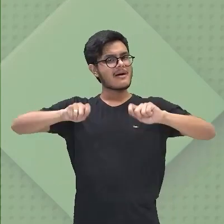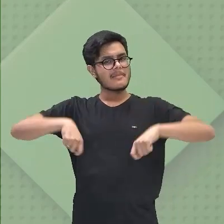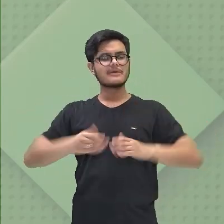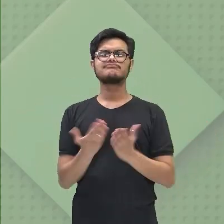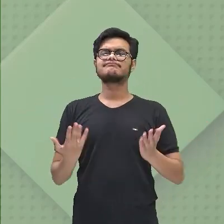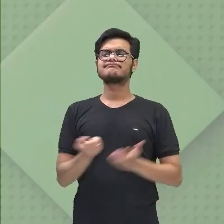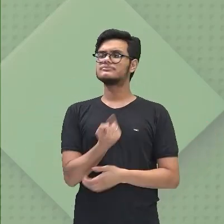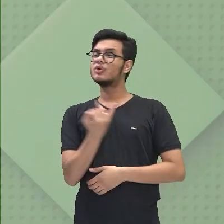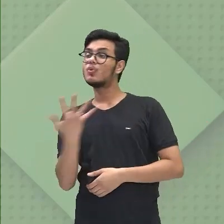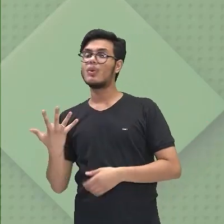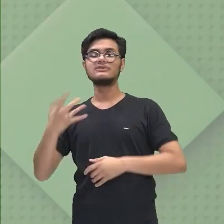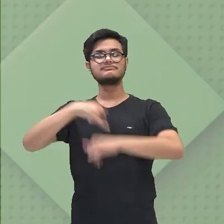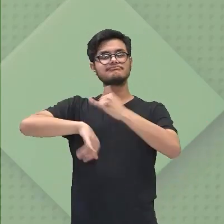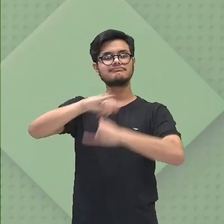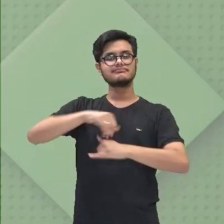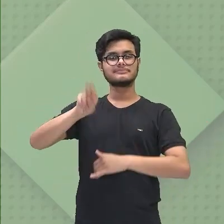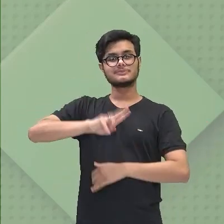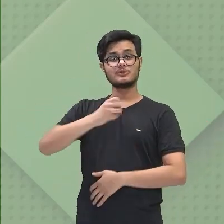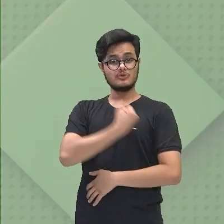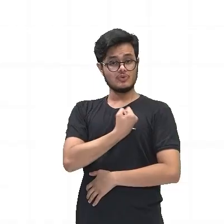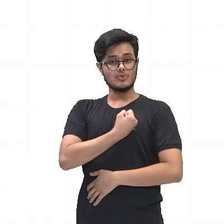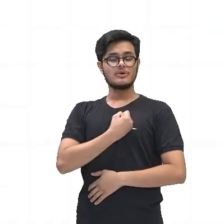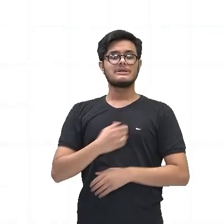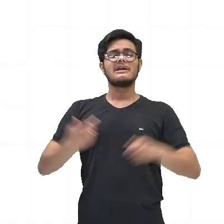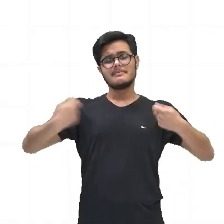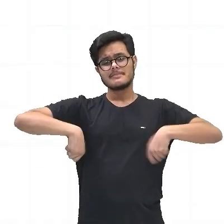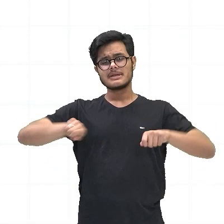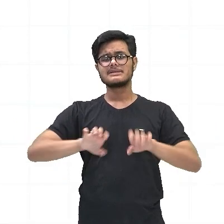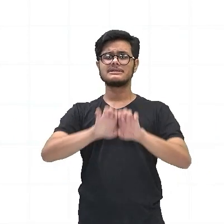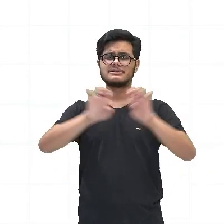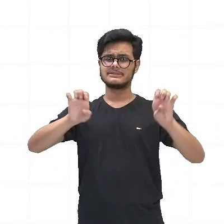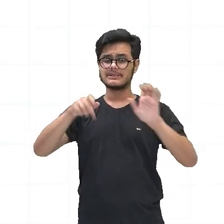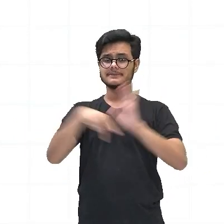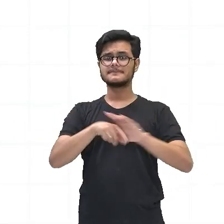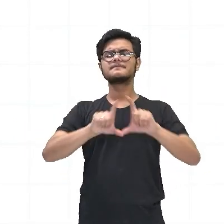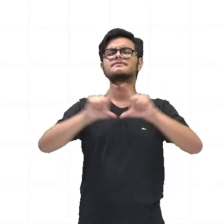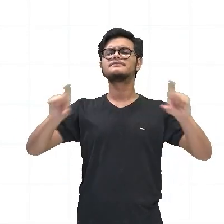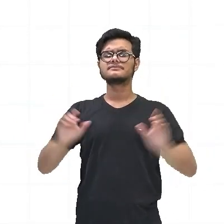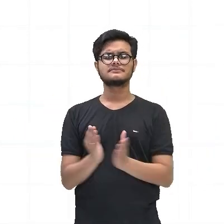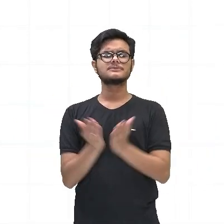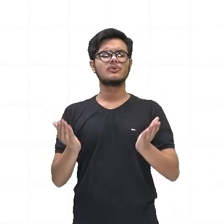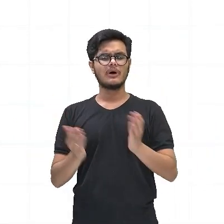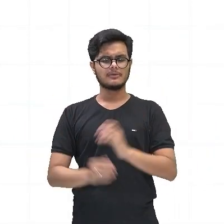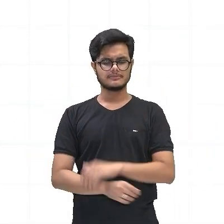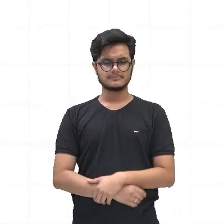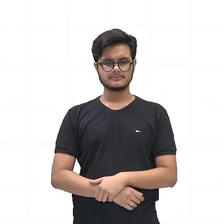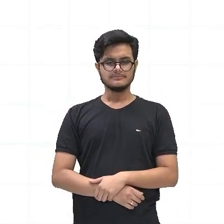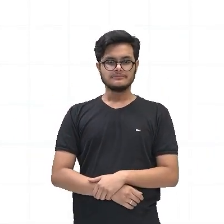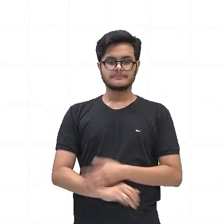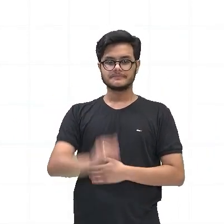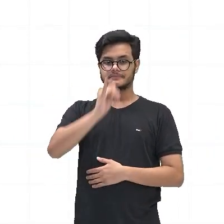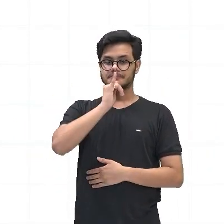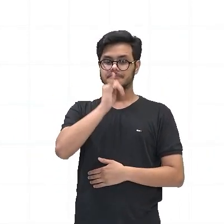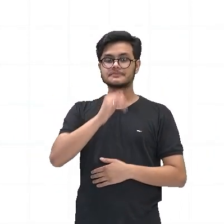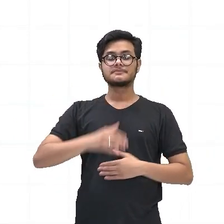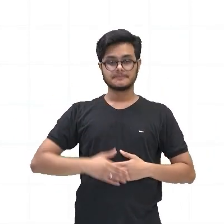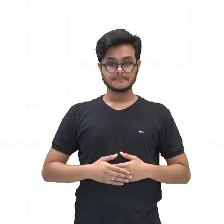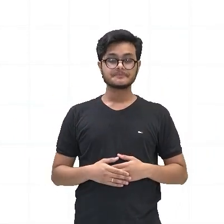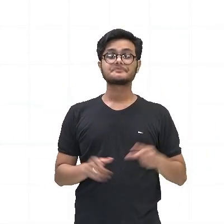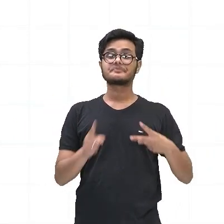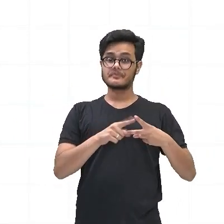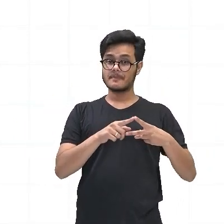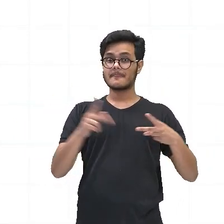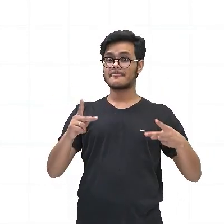gente consumiu, né? Para isso a gente precisa de uma fórmula, então vamos relembrar qual é essa fórmula. Basta sabermos qual é a potência